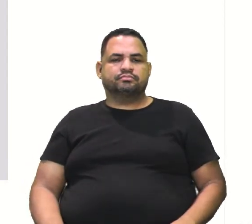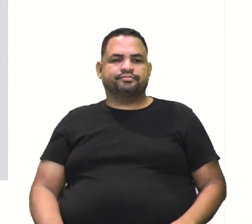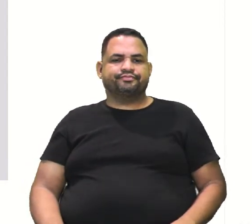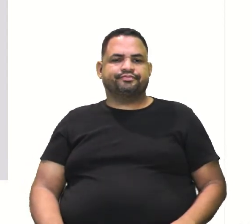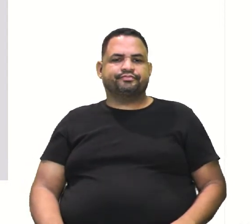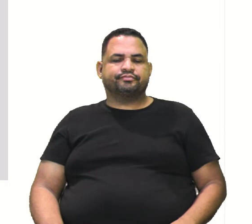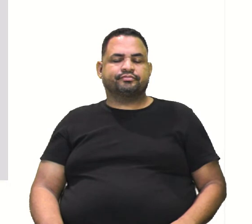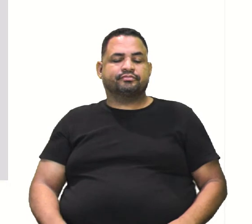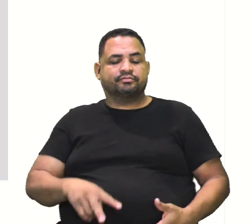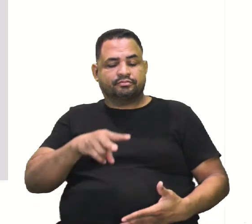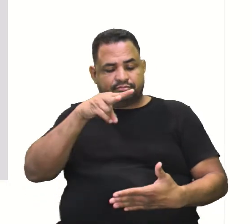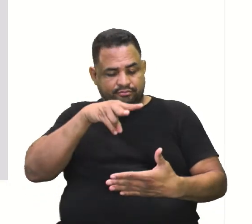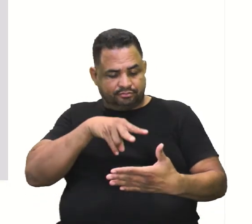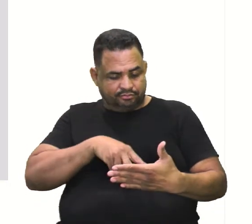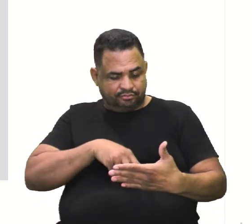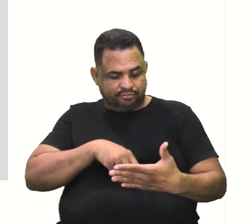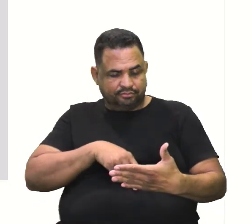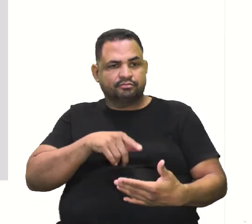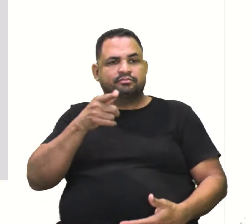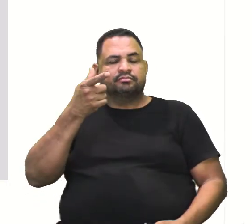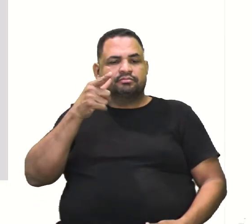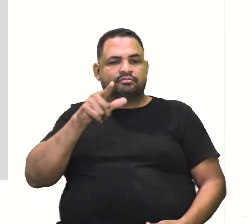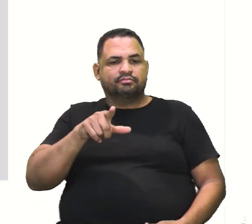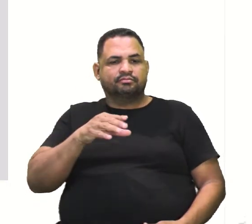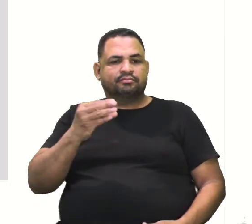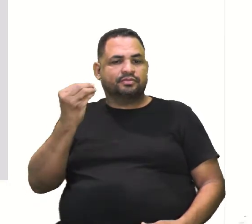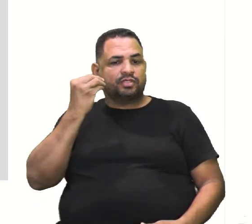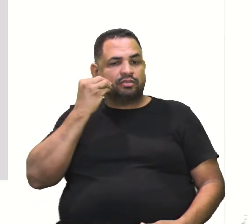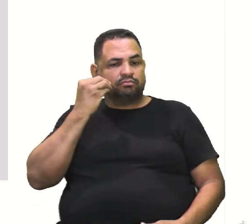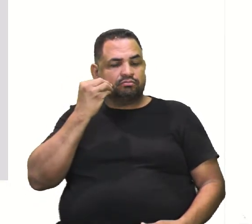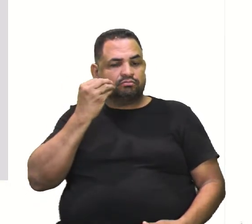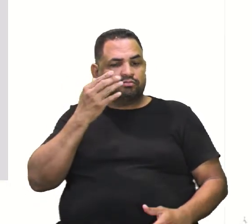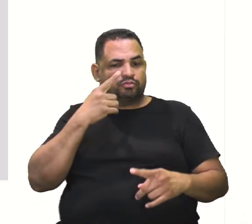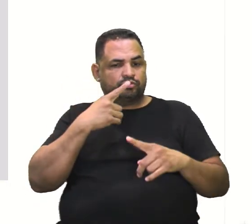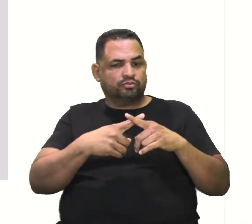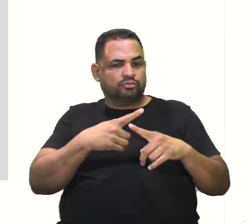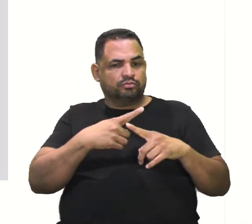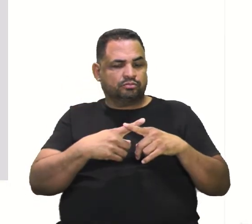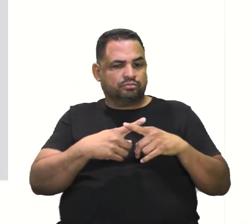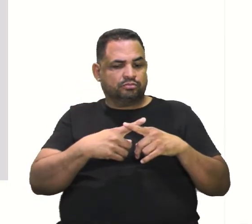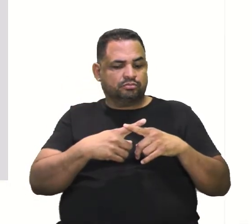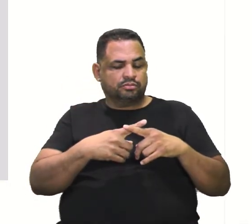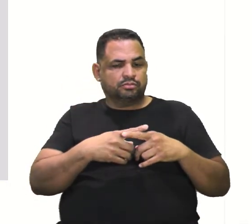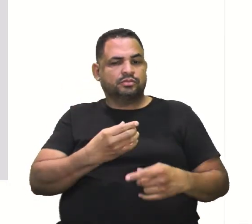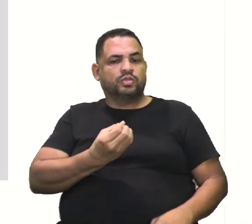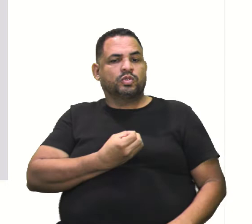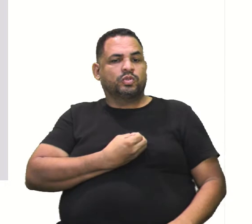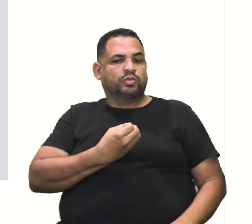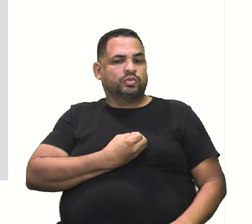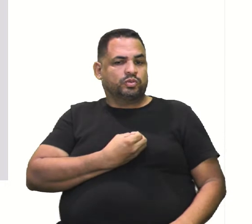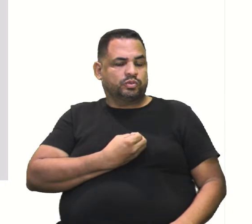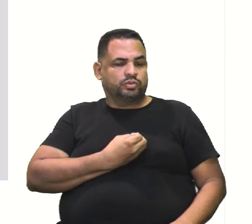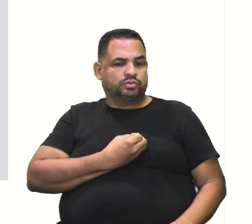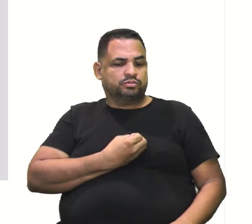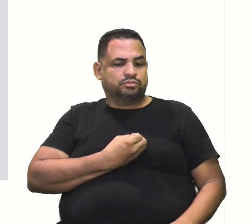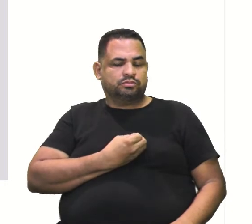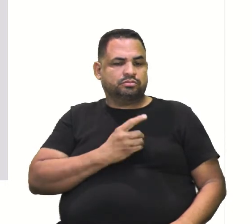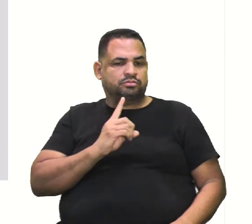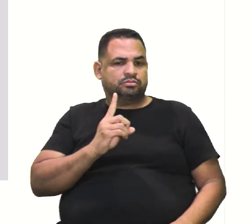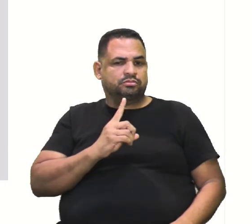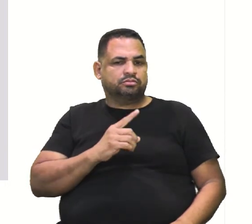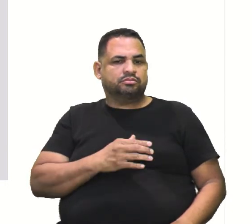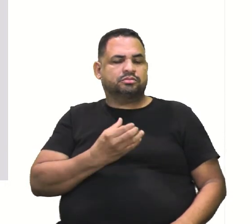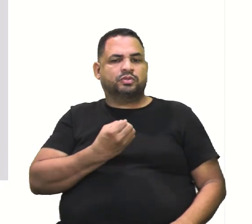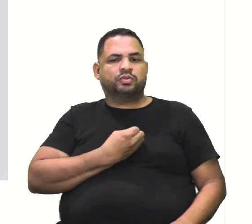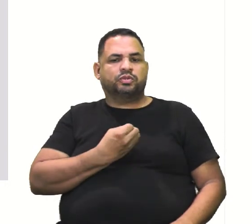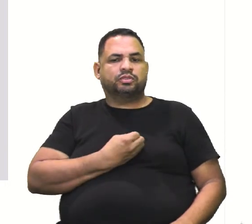novo, ler de novo. Lê de novo. Tente multiplicar esse número, não é o imaginário, tá?